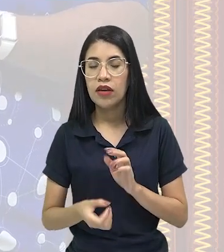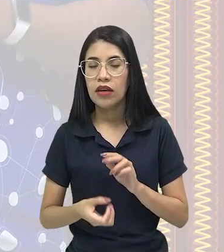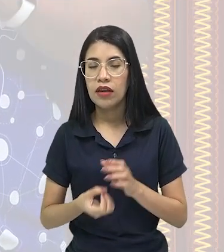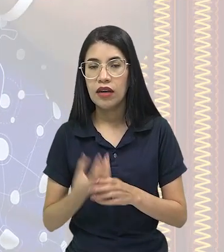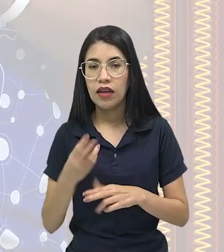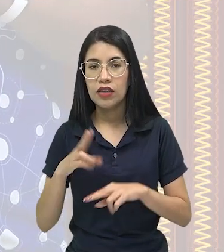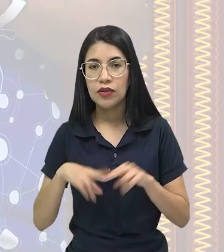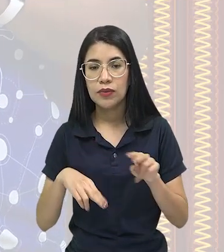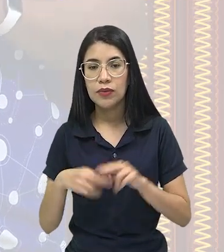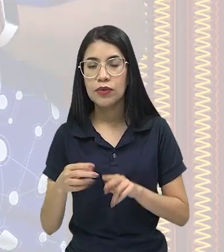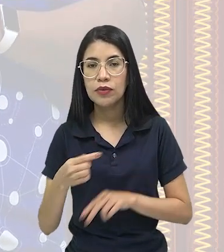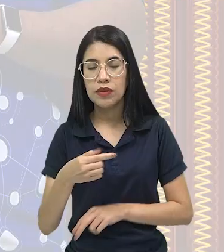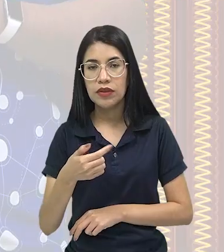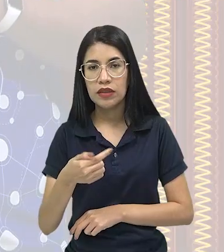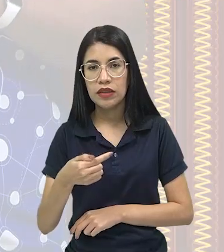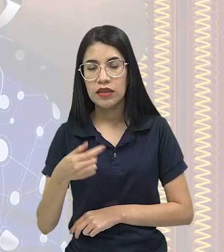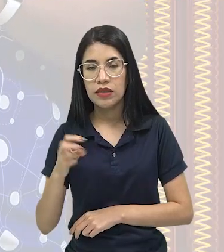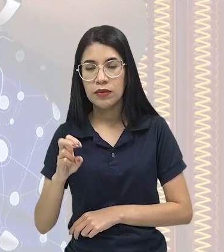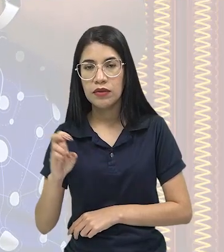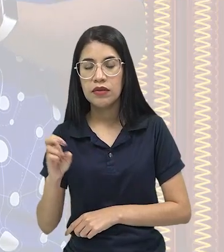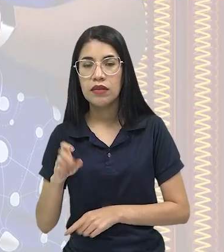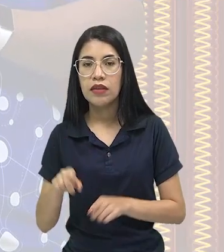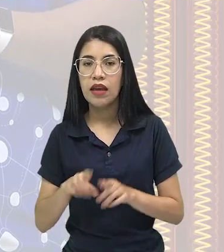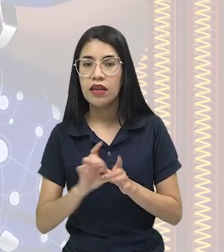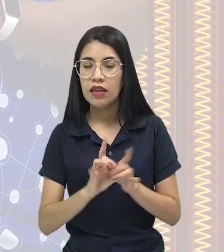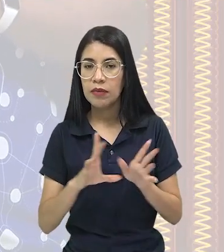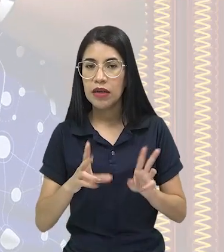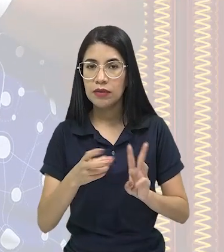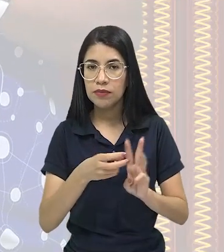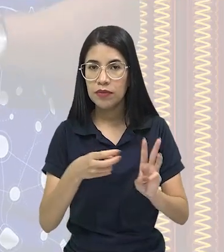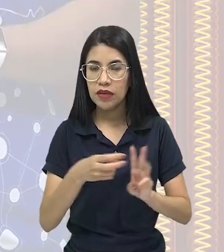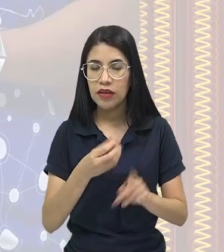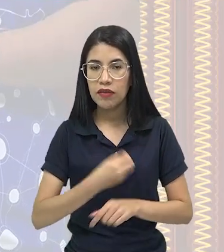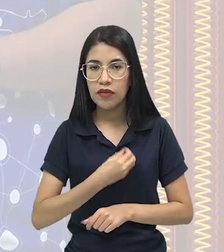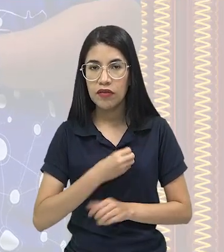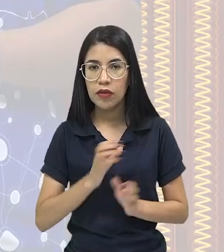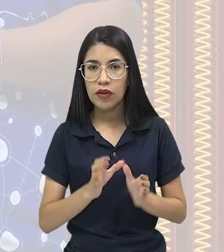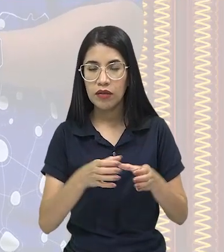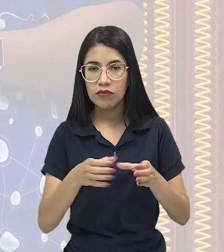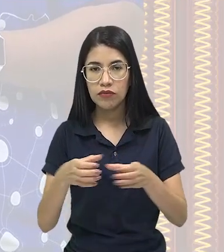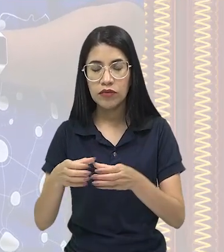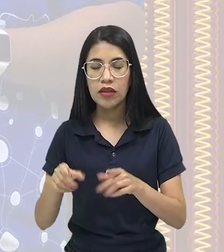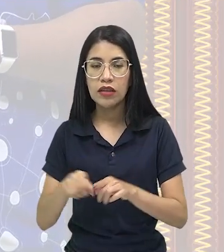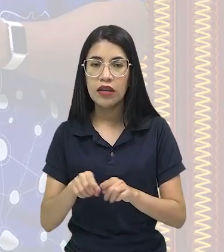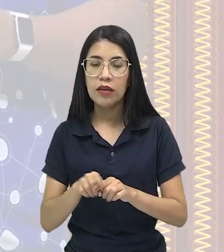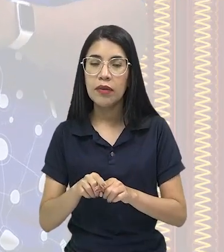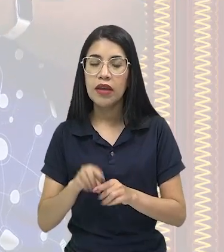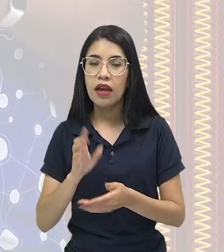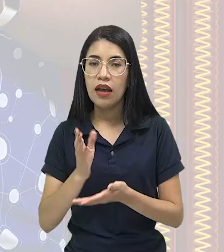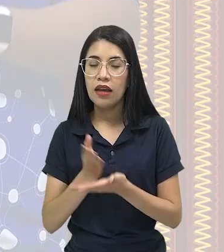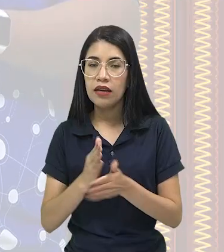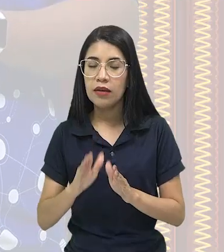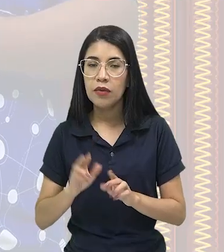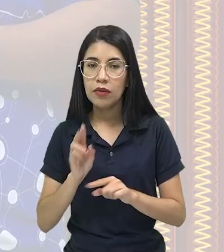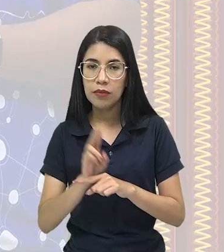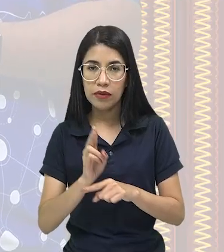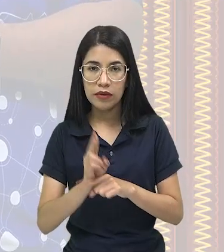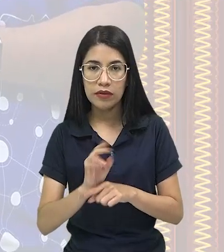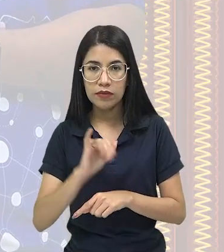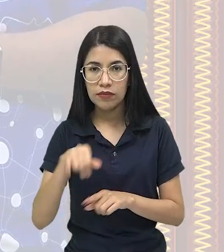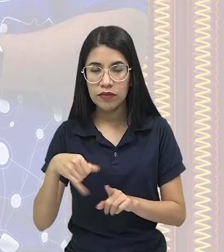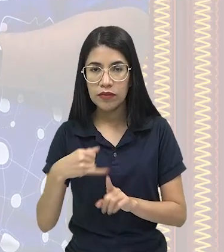1755. Concedeu liberdade aos indígenas aldeados, extinguindo a tutela jesuíta e transferindo-a para